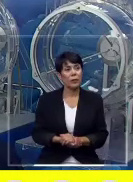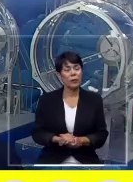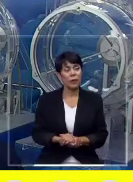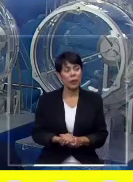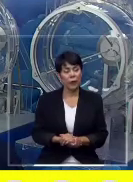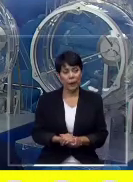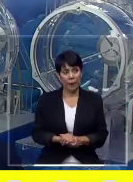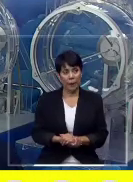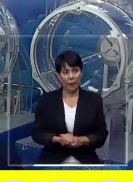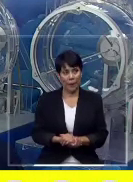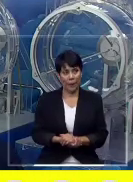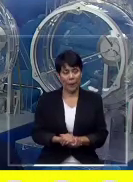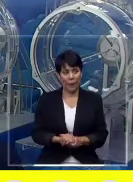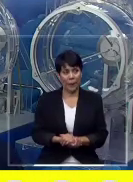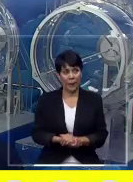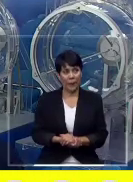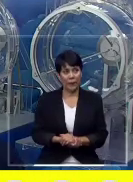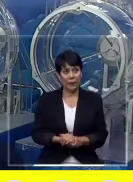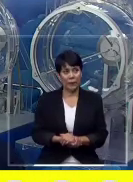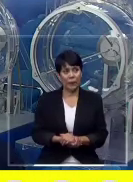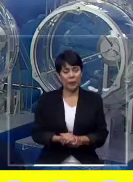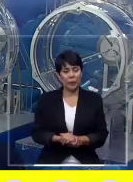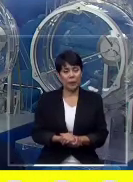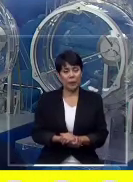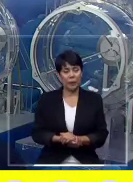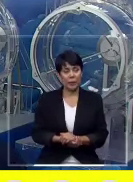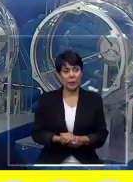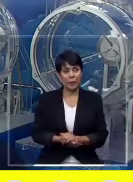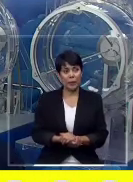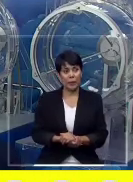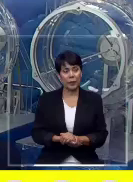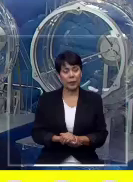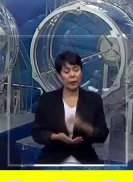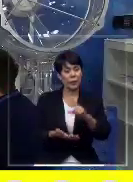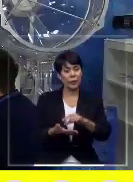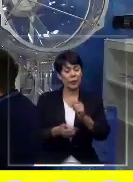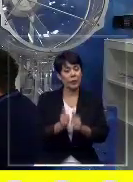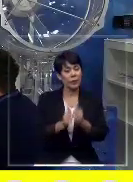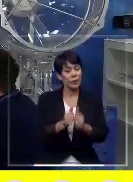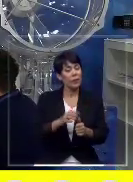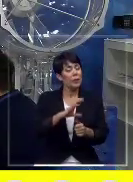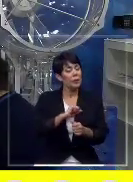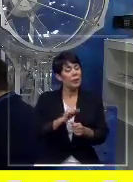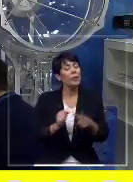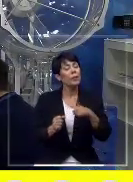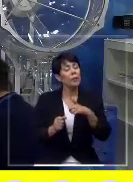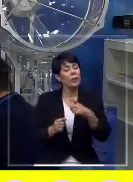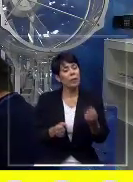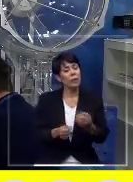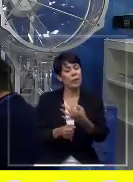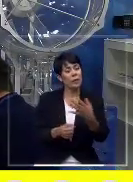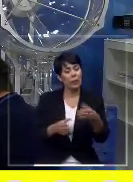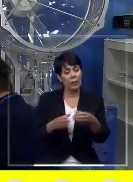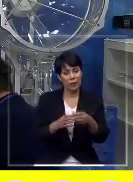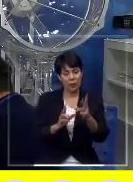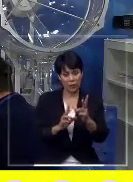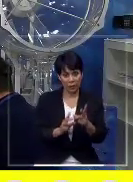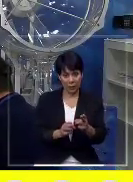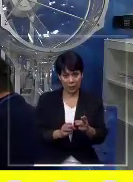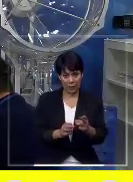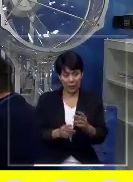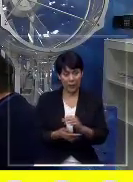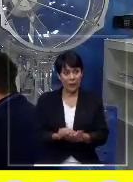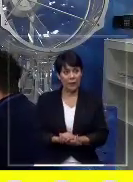coloque no suporte acima do mesmo globo para o sorteio do time do coração, que possui o mesmo universo de números da